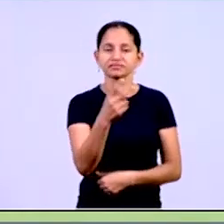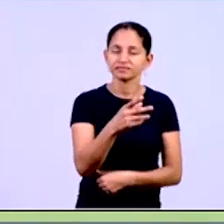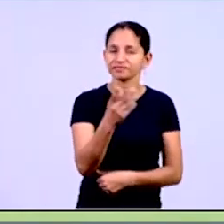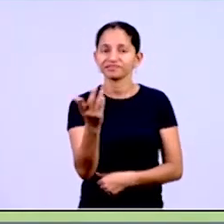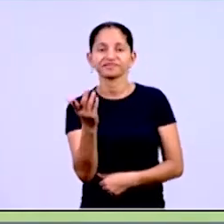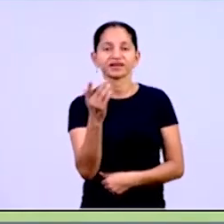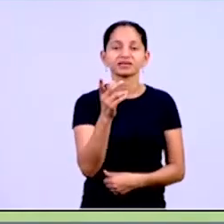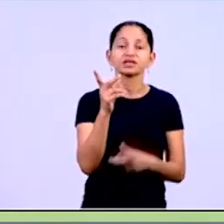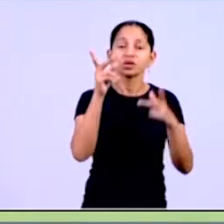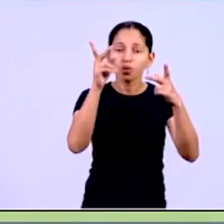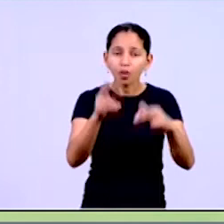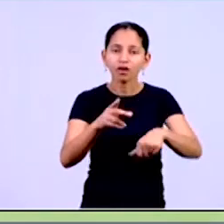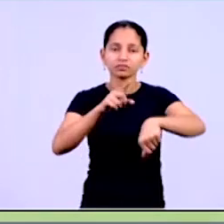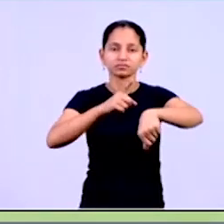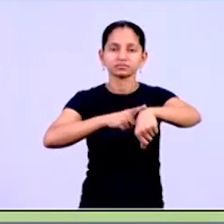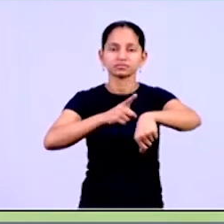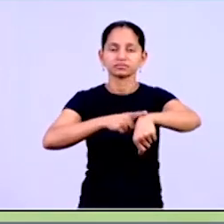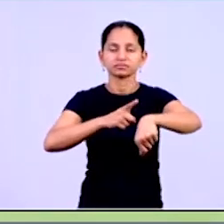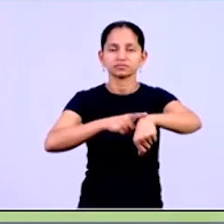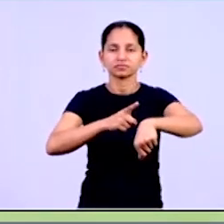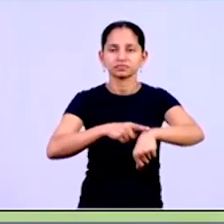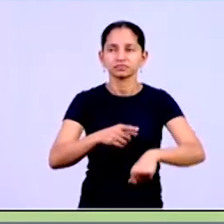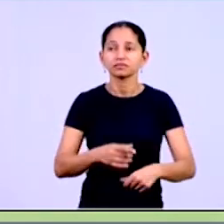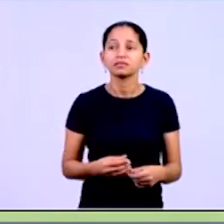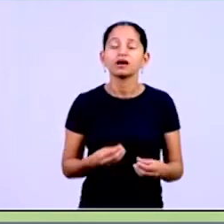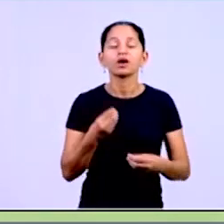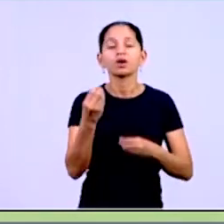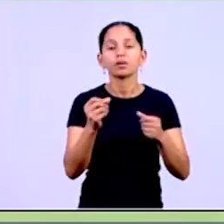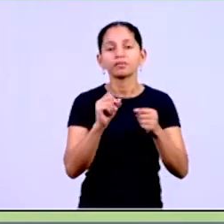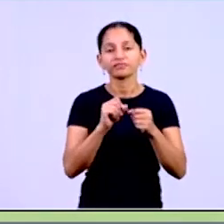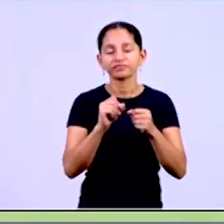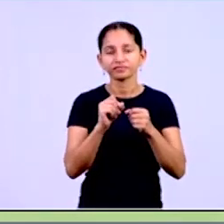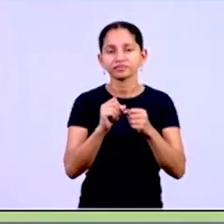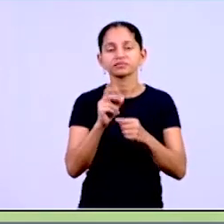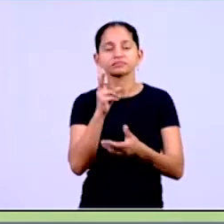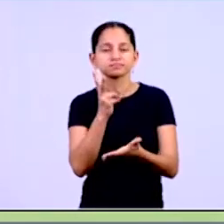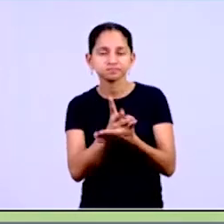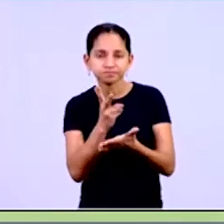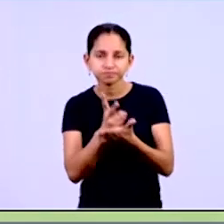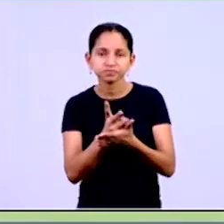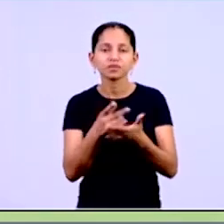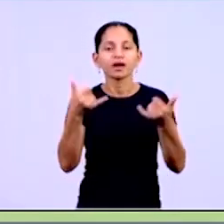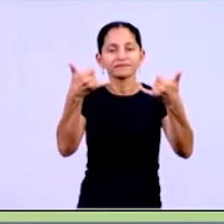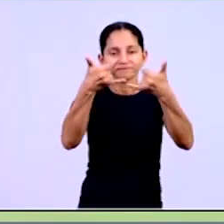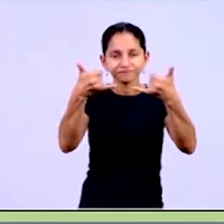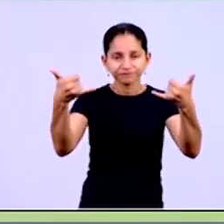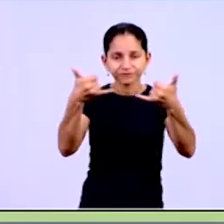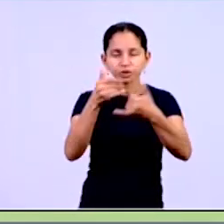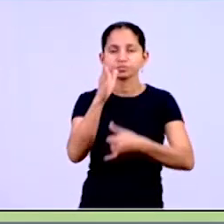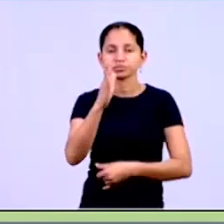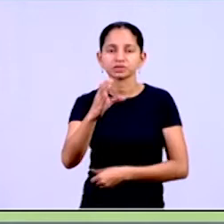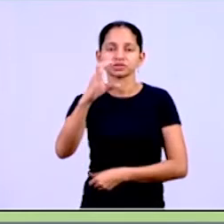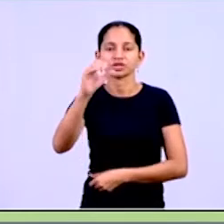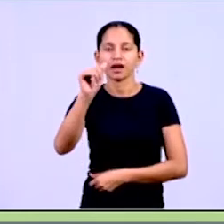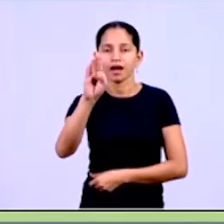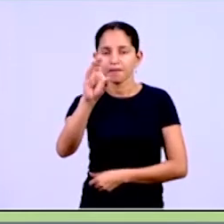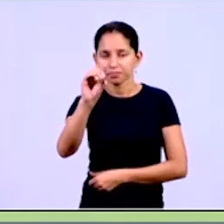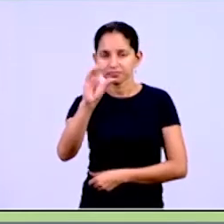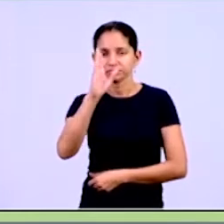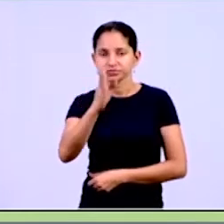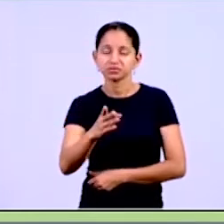ao mesmo tempo. Meios de transmissão, nós temos os físicos, como cabo e fibra ótica, como falei, e o sem